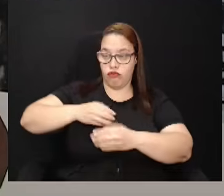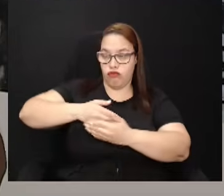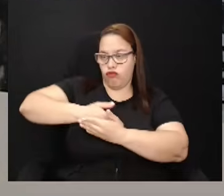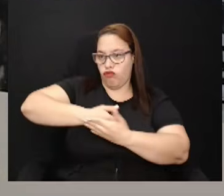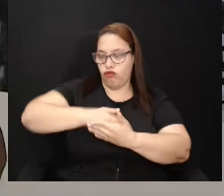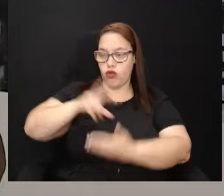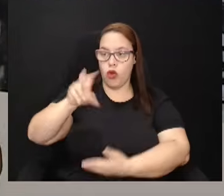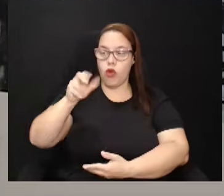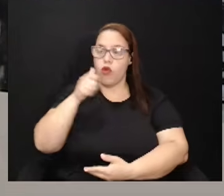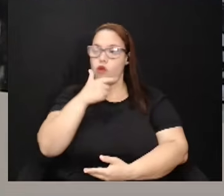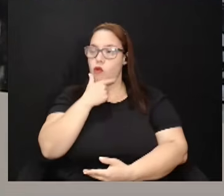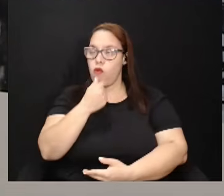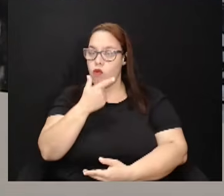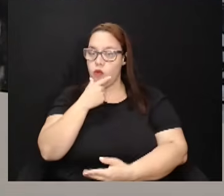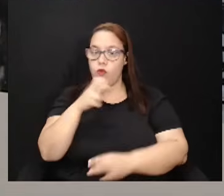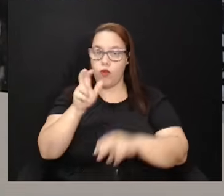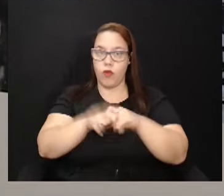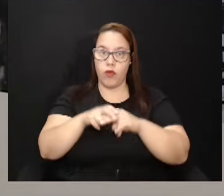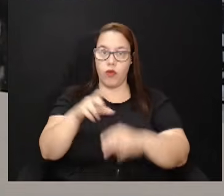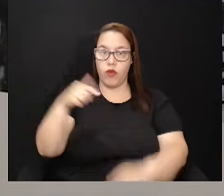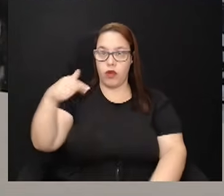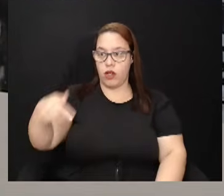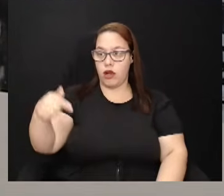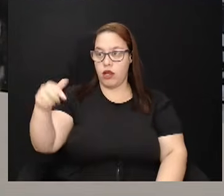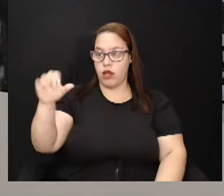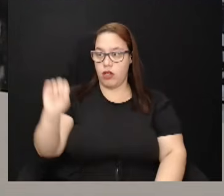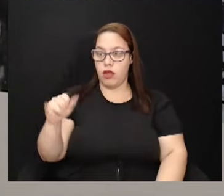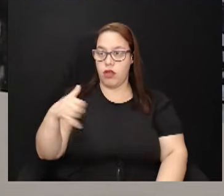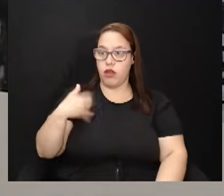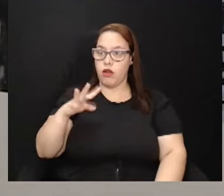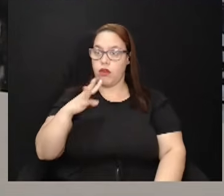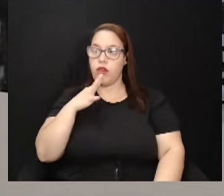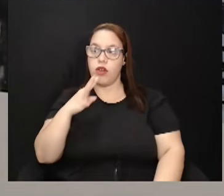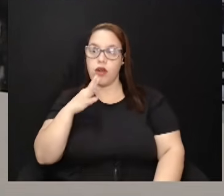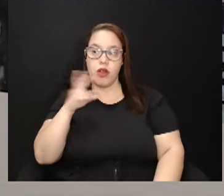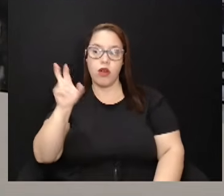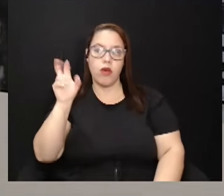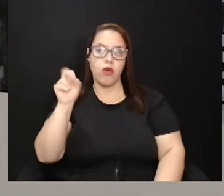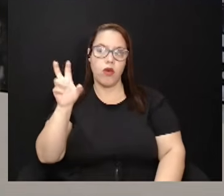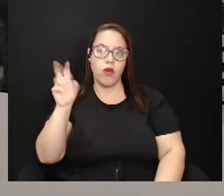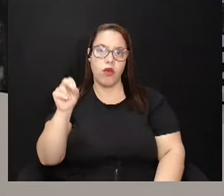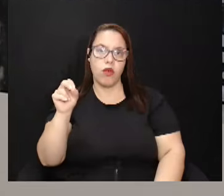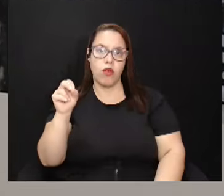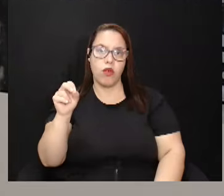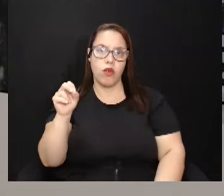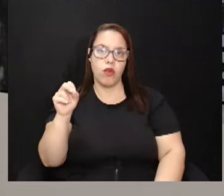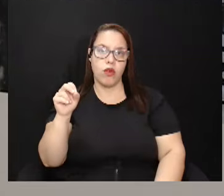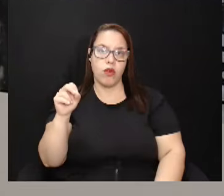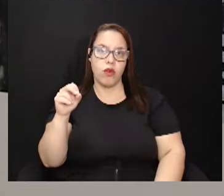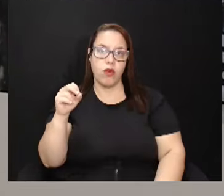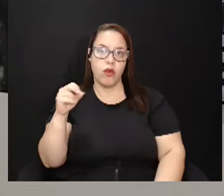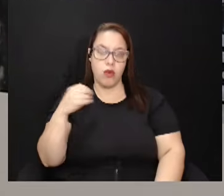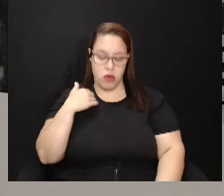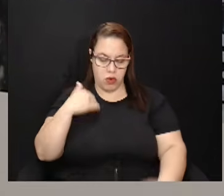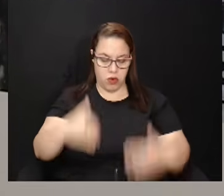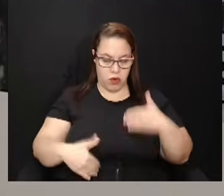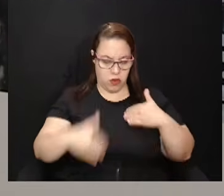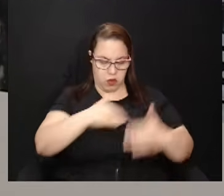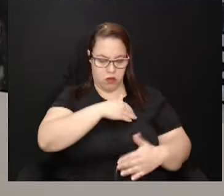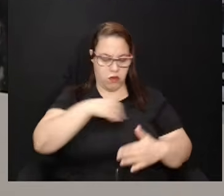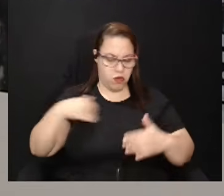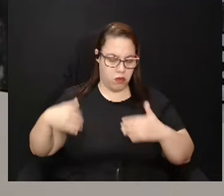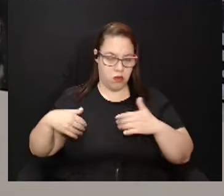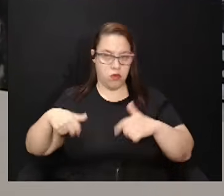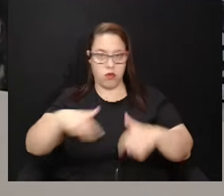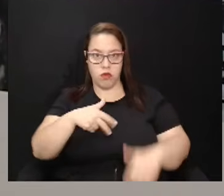anos. De repente eu estou conhecendo meu avô. E meu avô tinha umas marcas no corpo dele, ele andava meio com uma